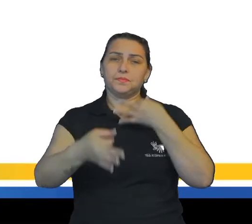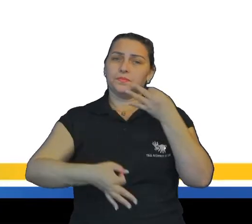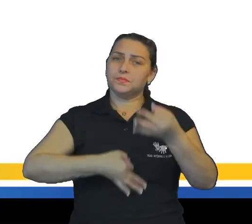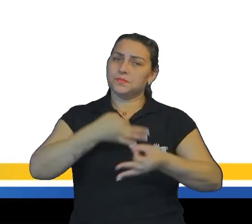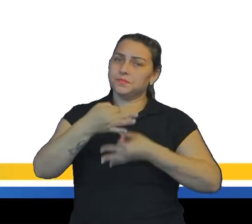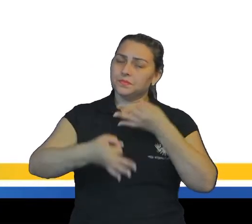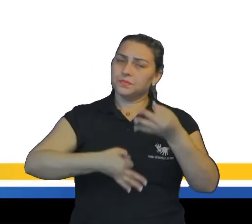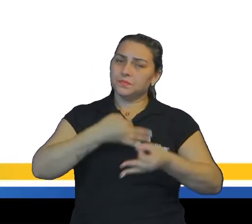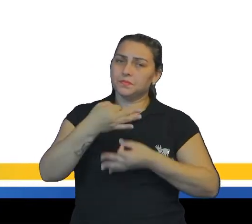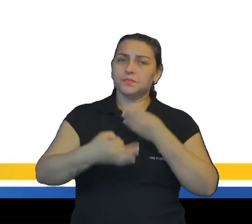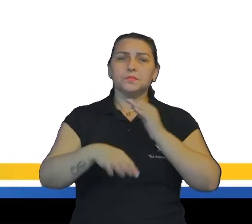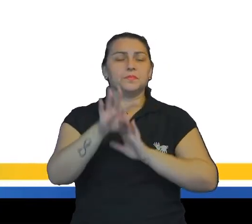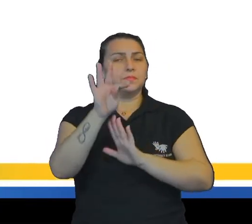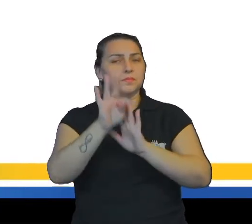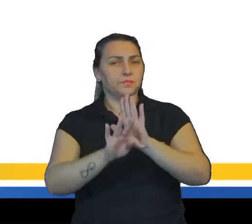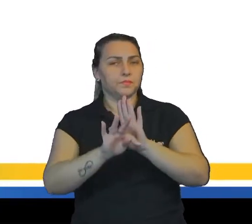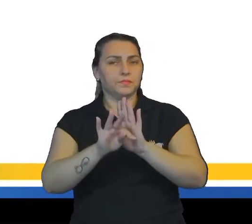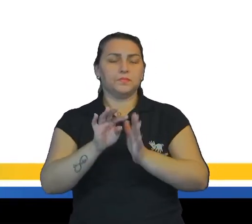Tipos de